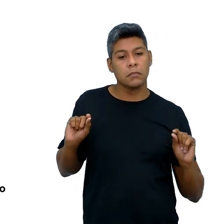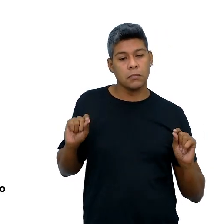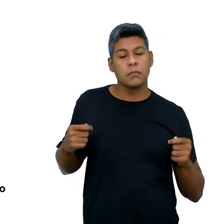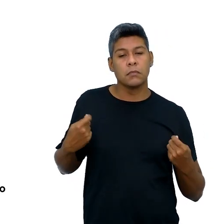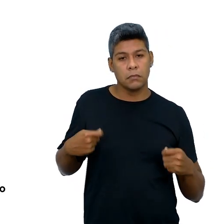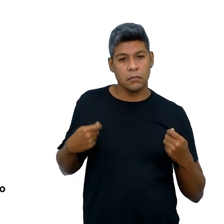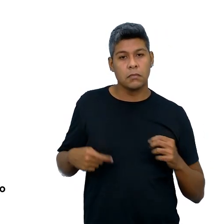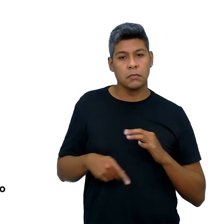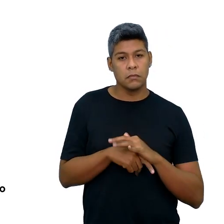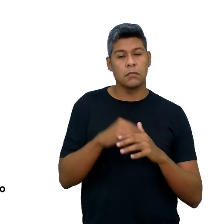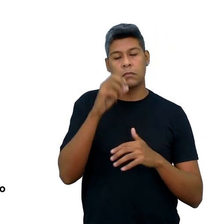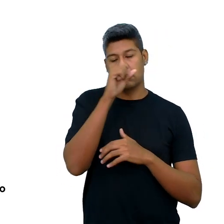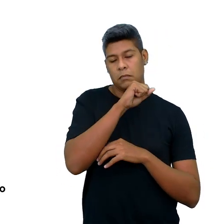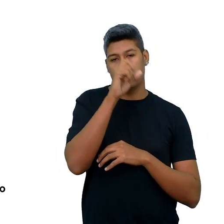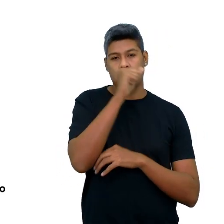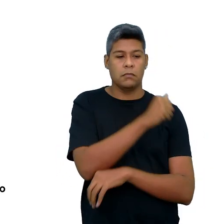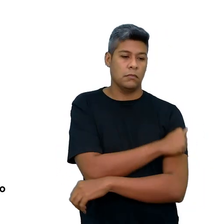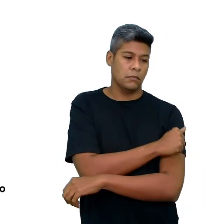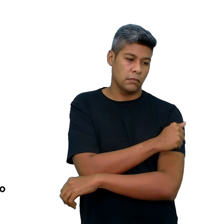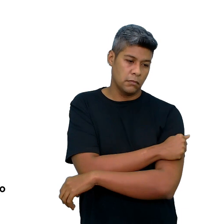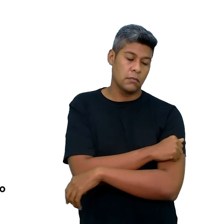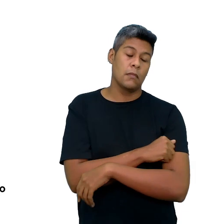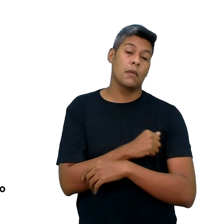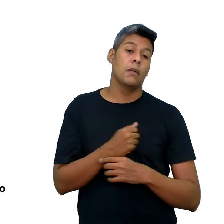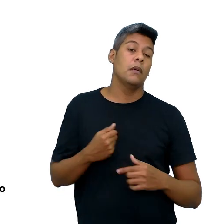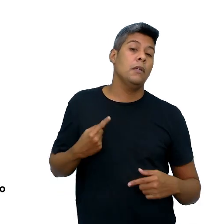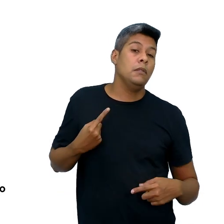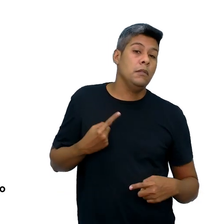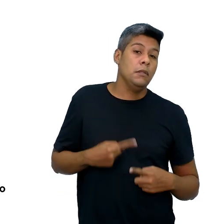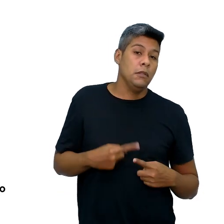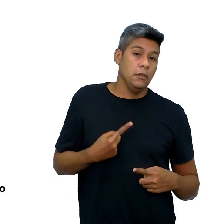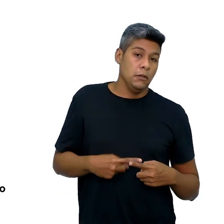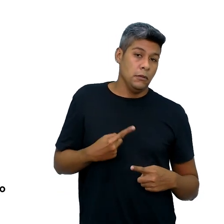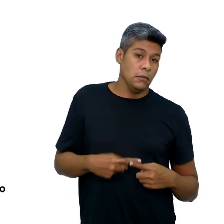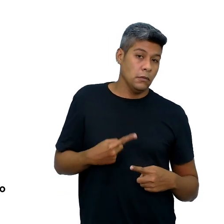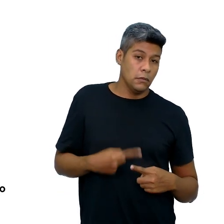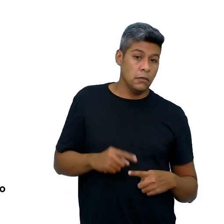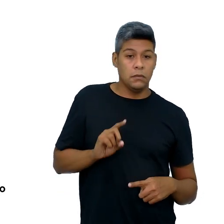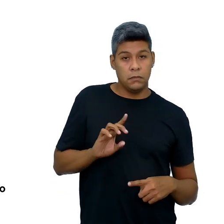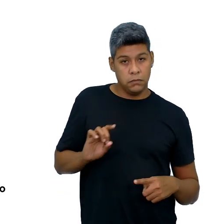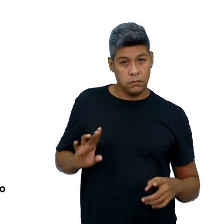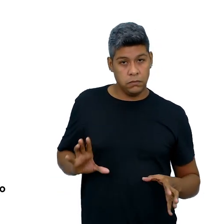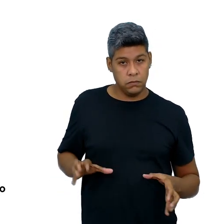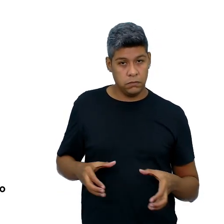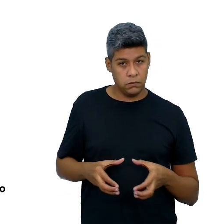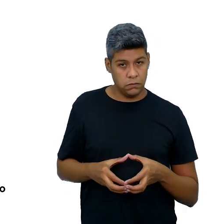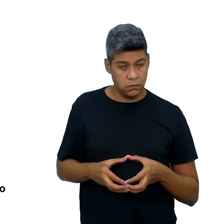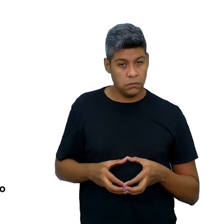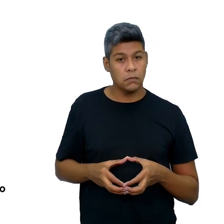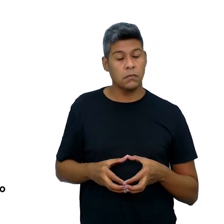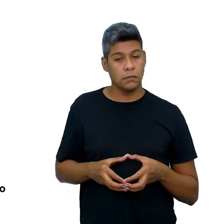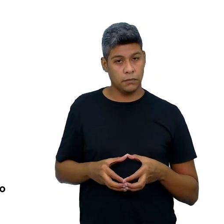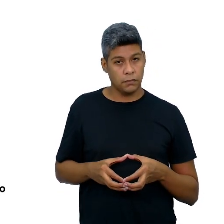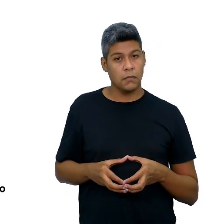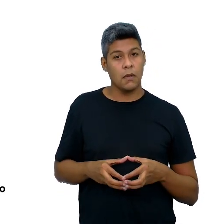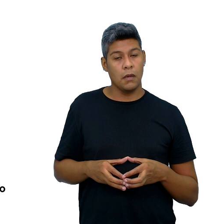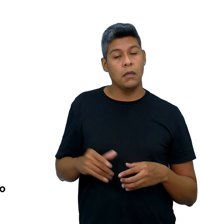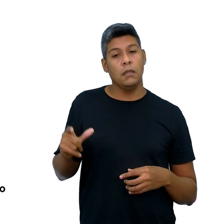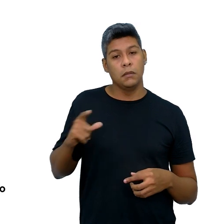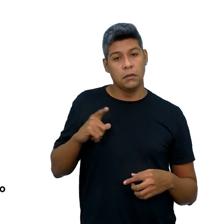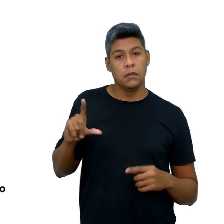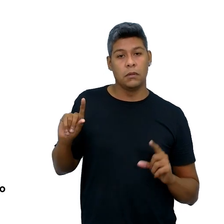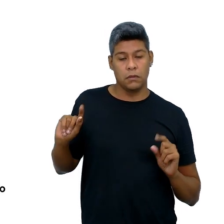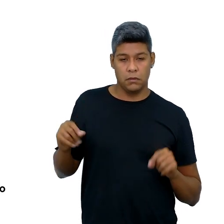necessidades das aprendizagens dos estudantes. Até mesmo porque, né, cada agrupamento de estudante possui aí